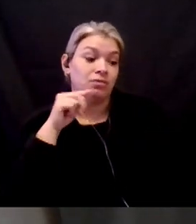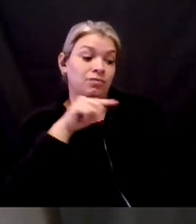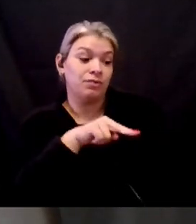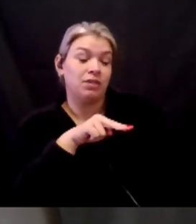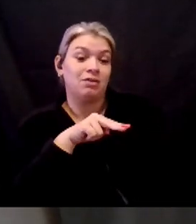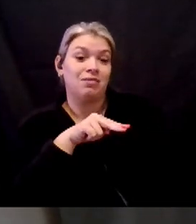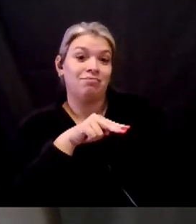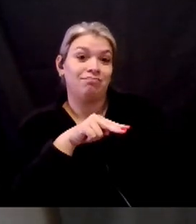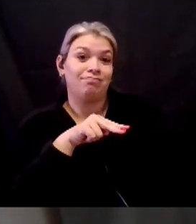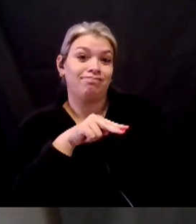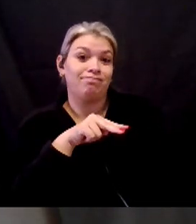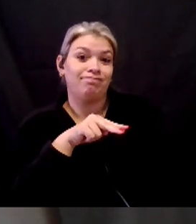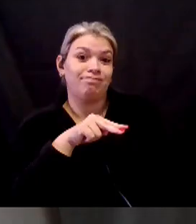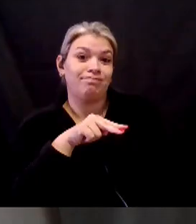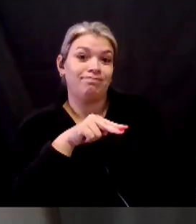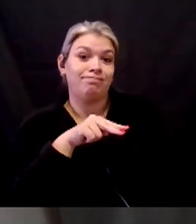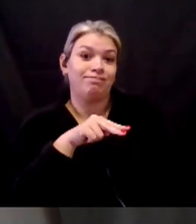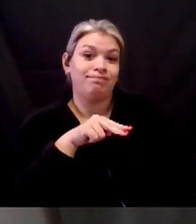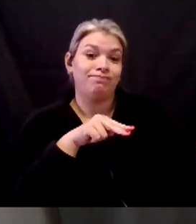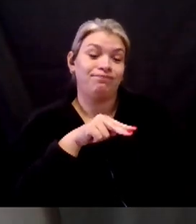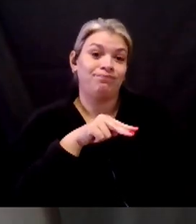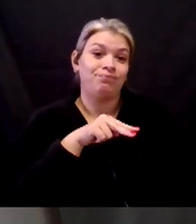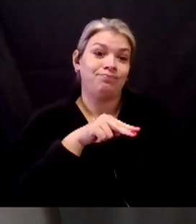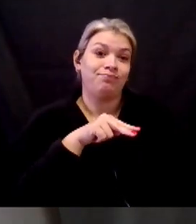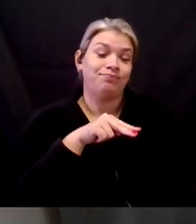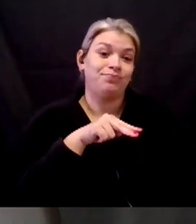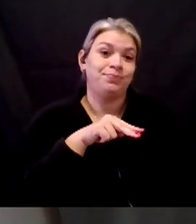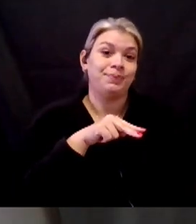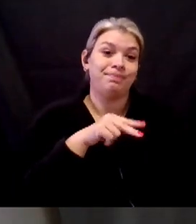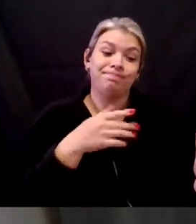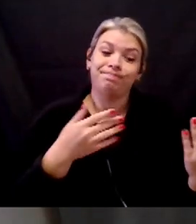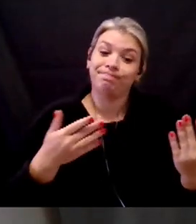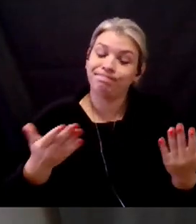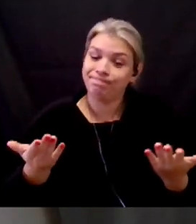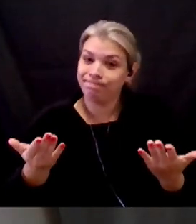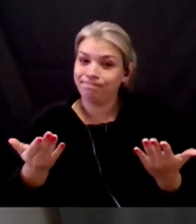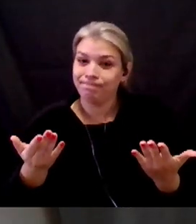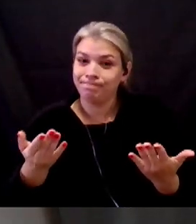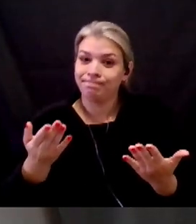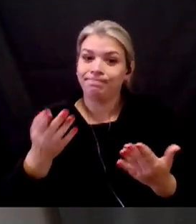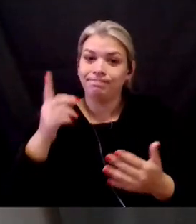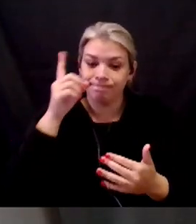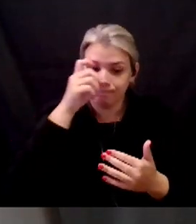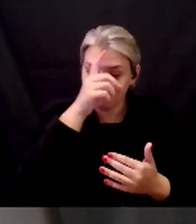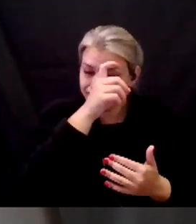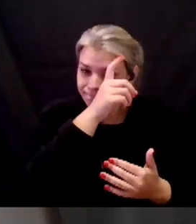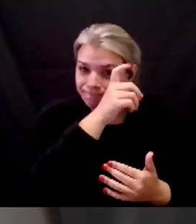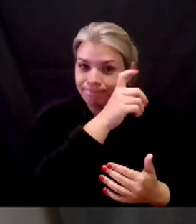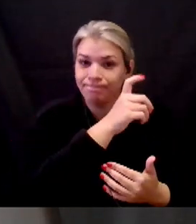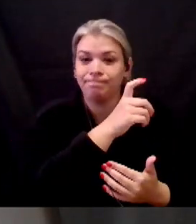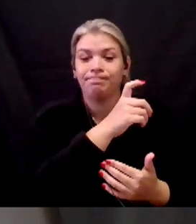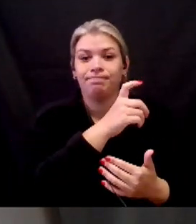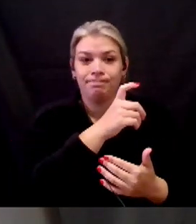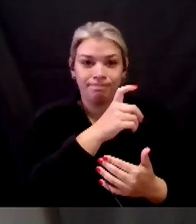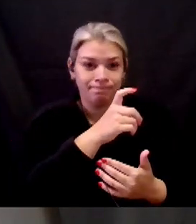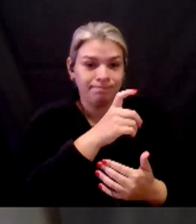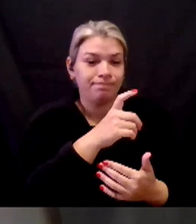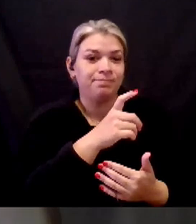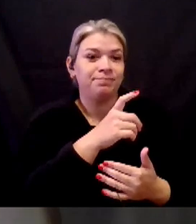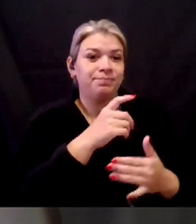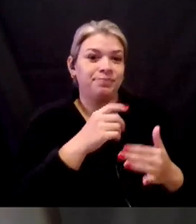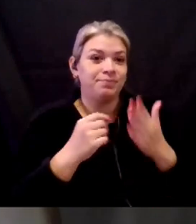feed, então, né, fica difícil para aquela própria criança ela